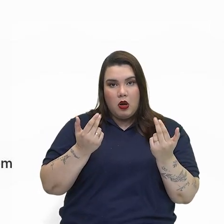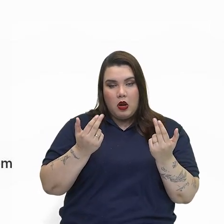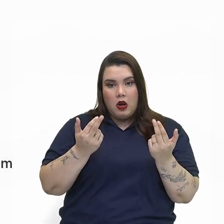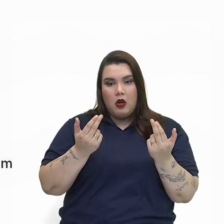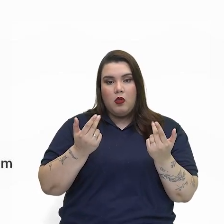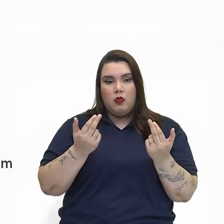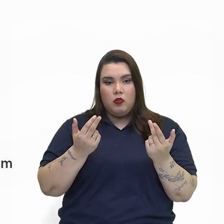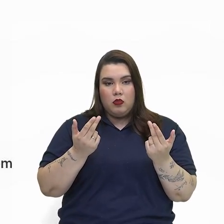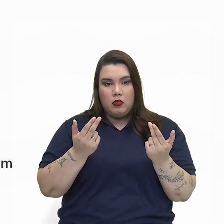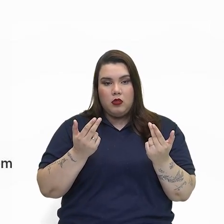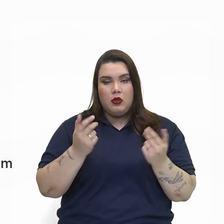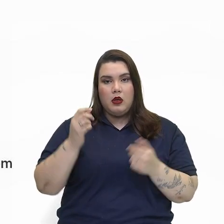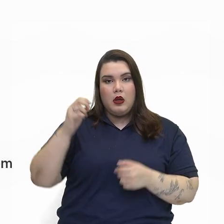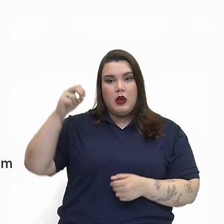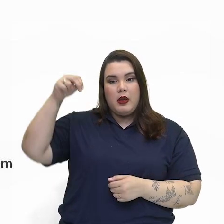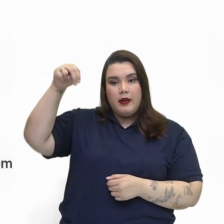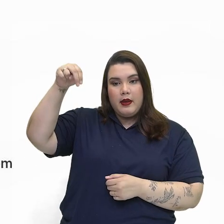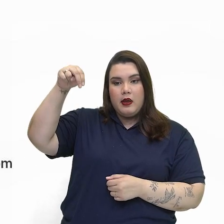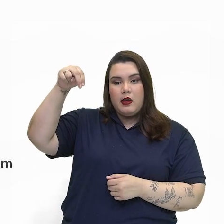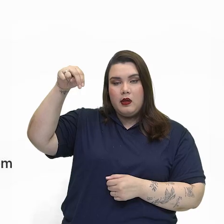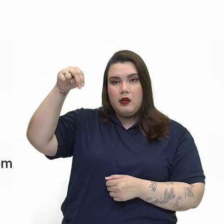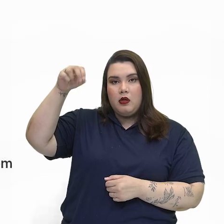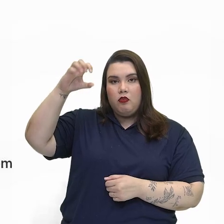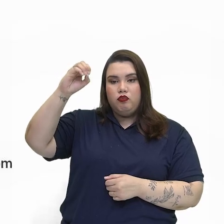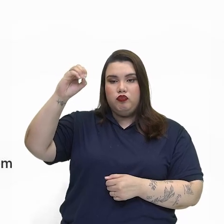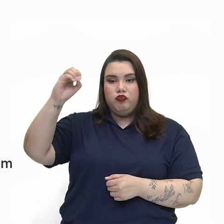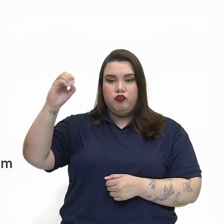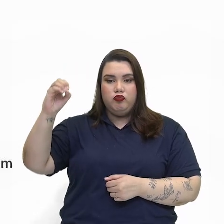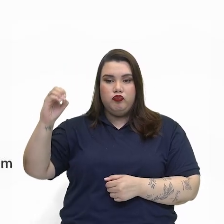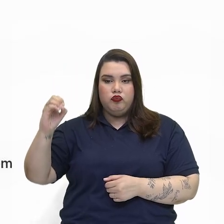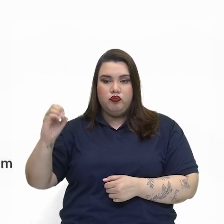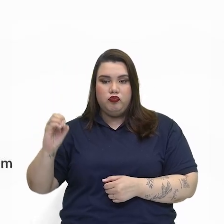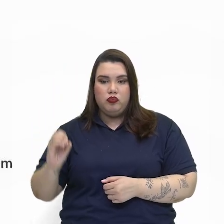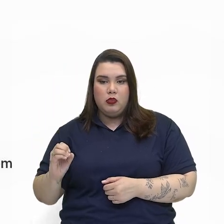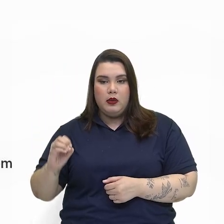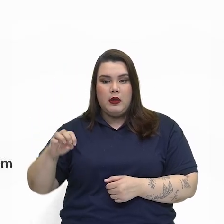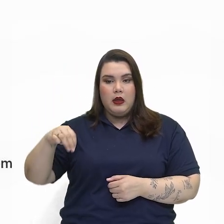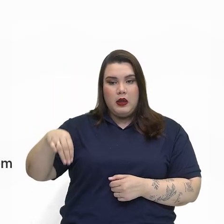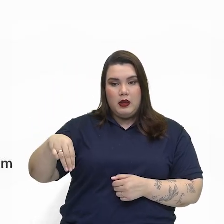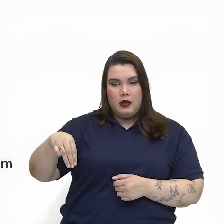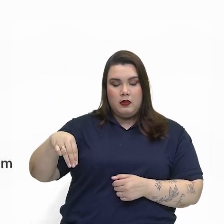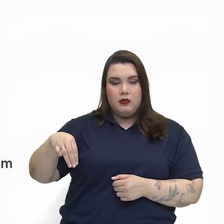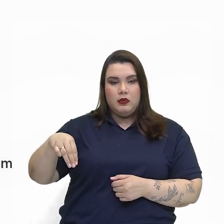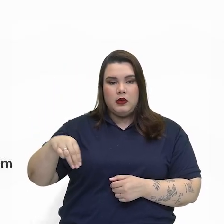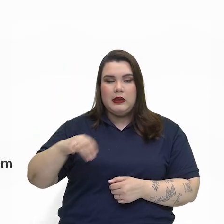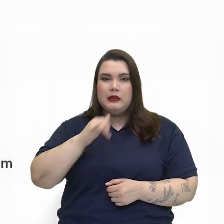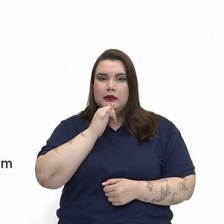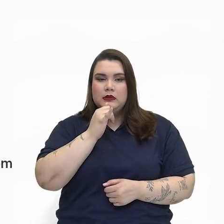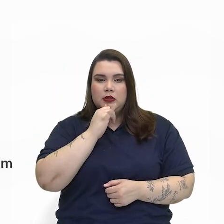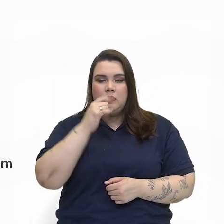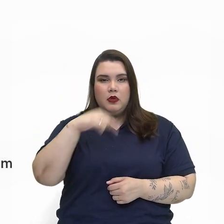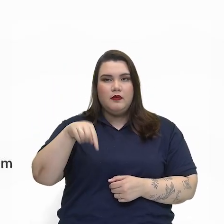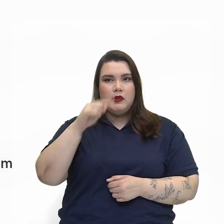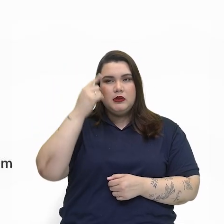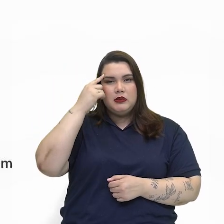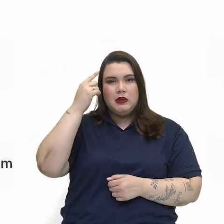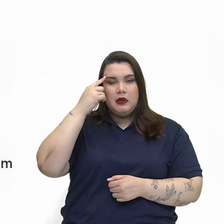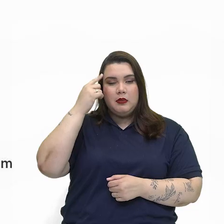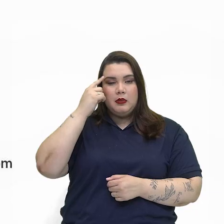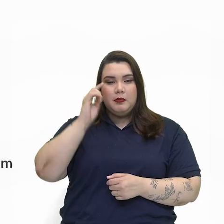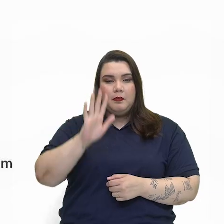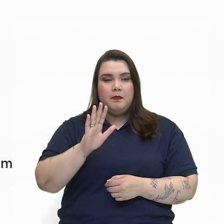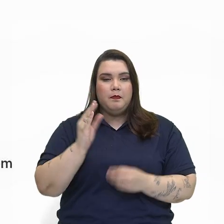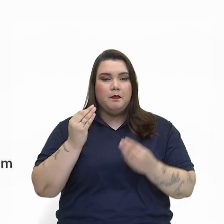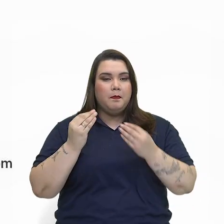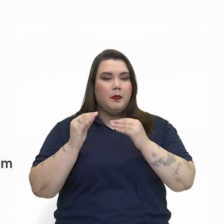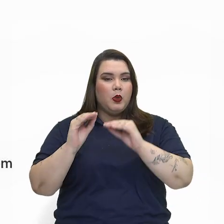ponto N e chegar no ponto M, vamos supor, só para que você tenha uma ideia, para não ficar só na letra, vamos